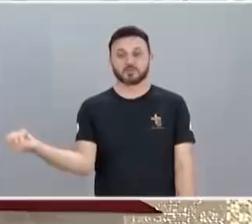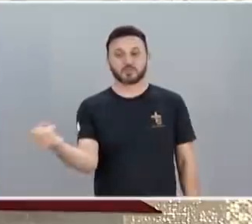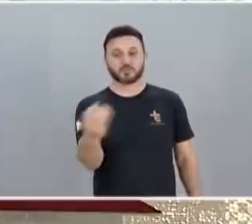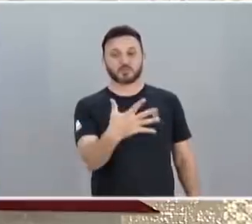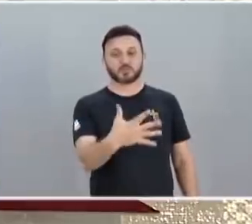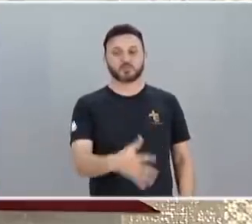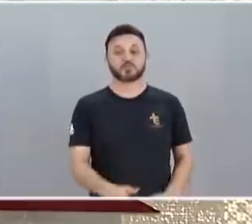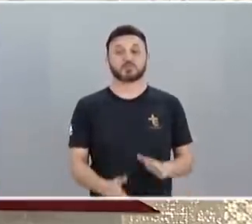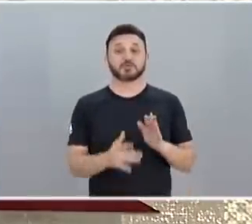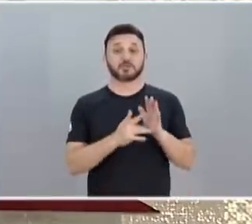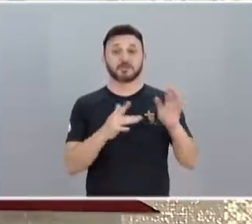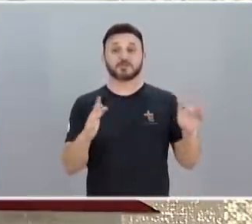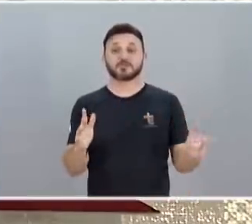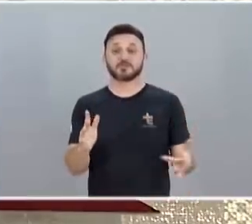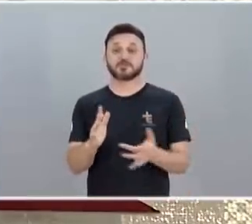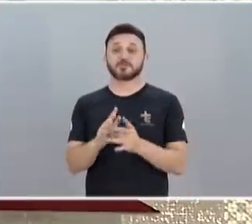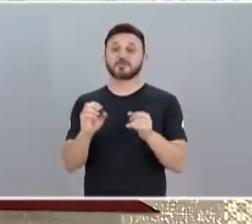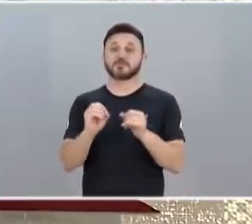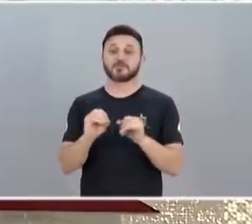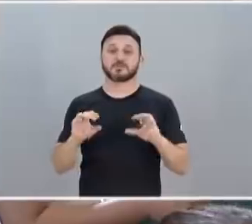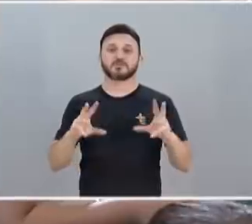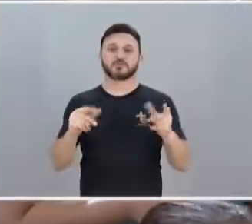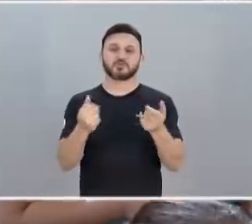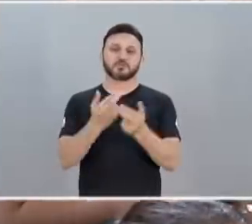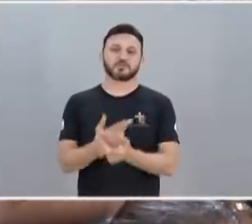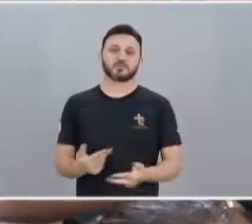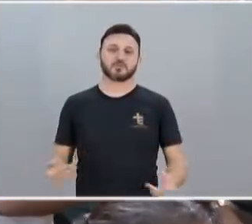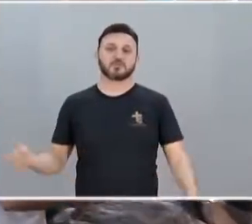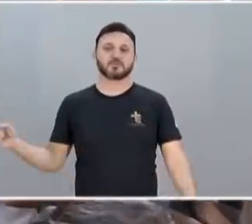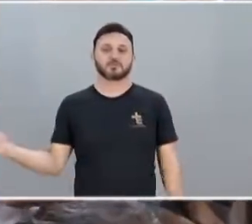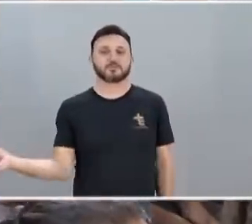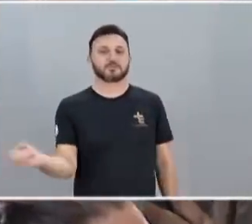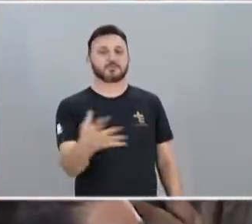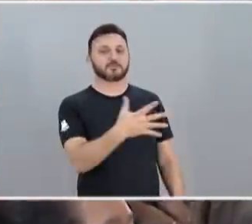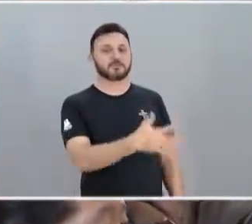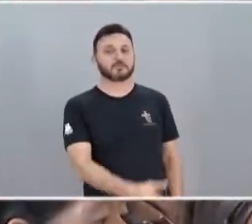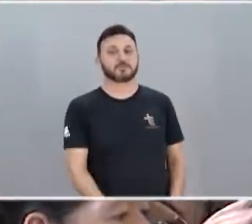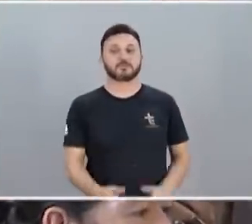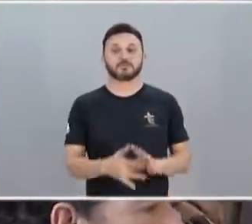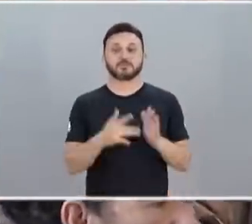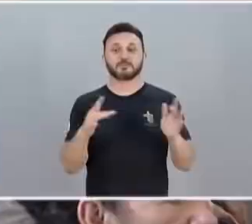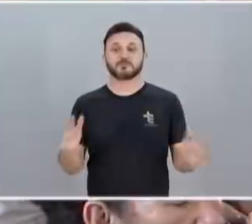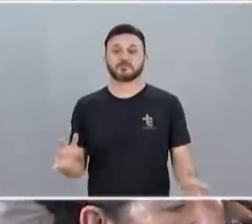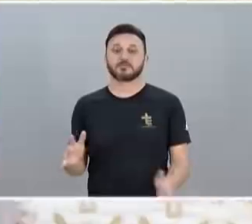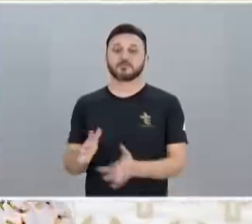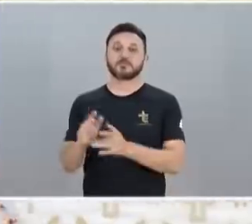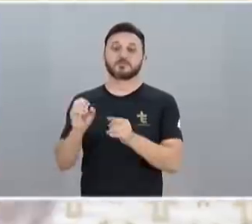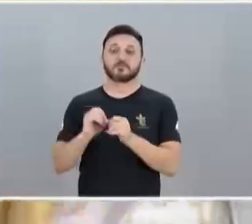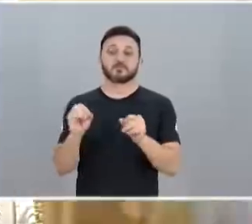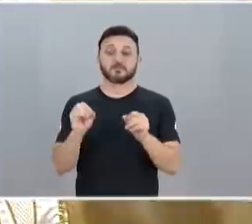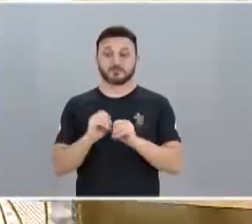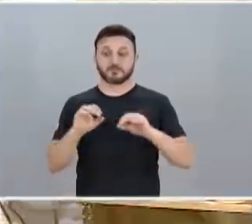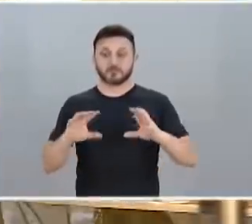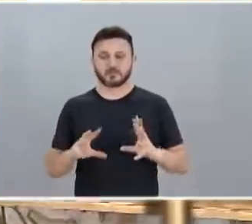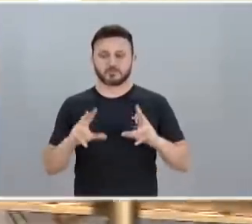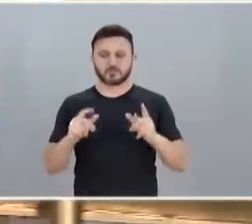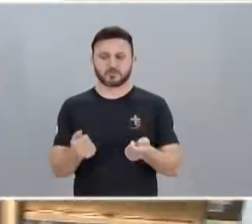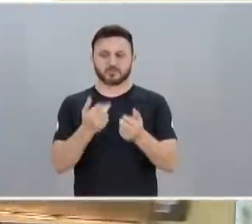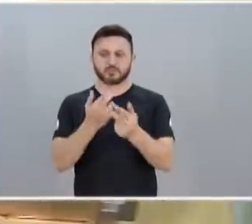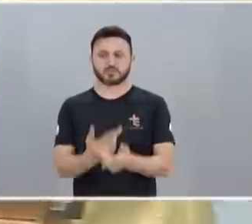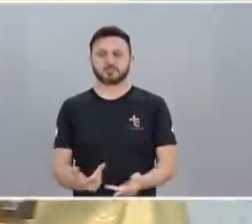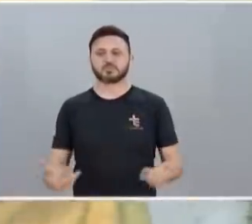passo novas todas as coisas, que passo novas todas as coisas.